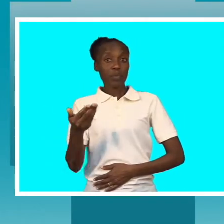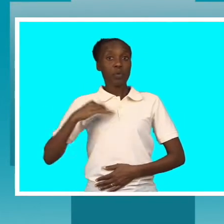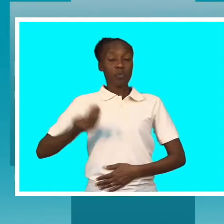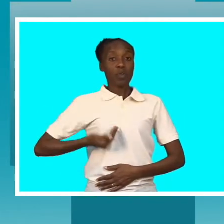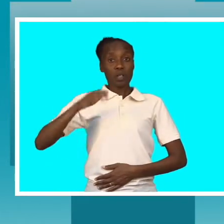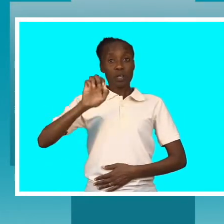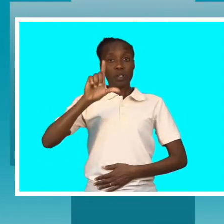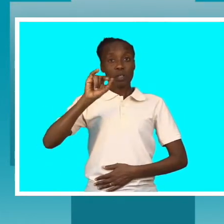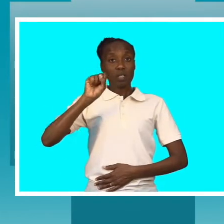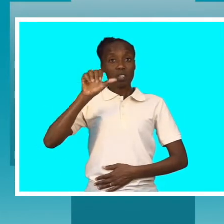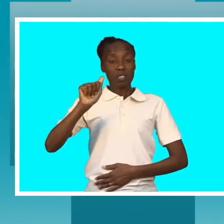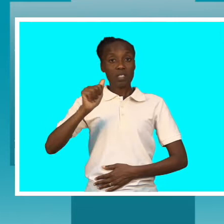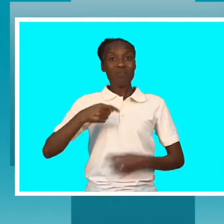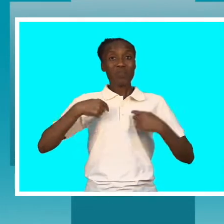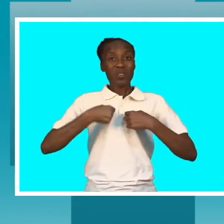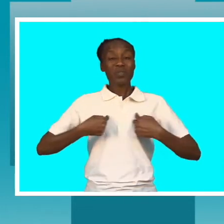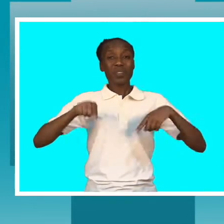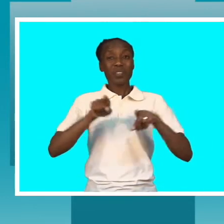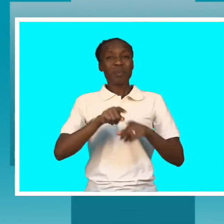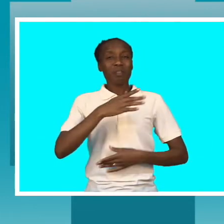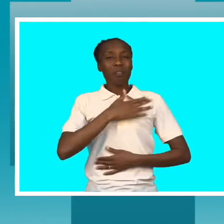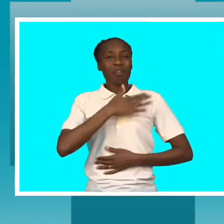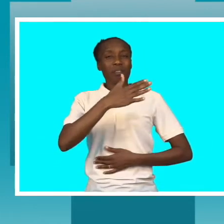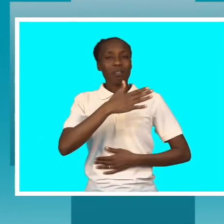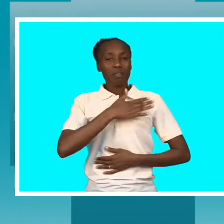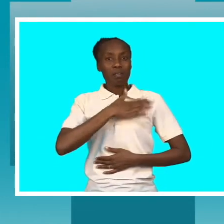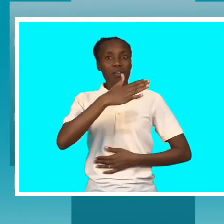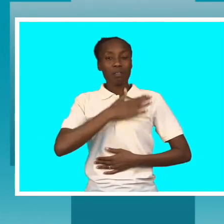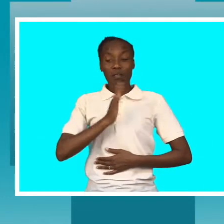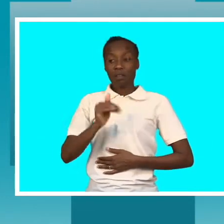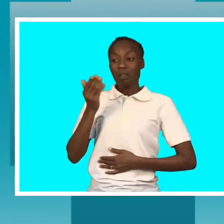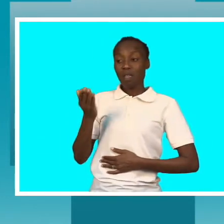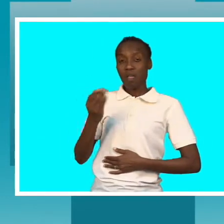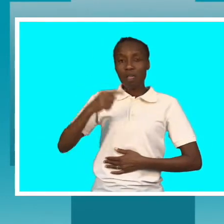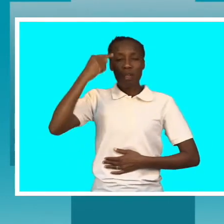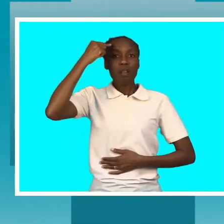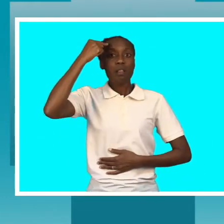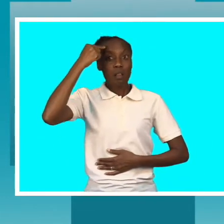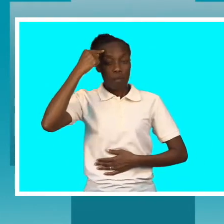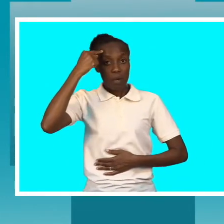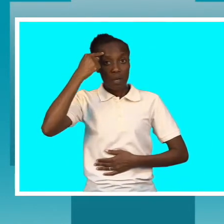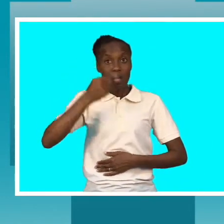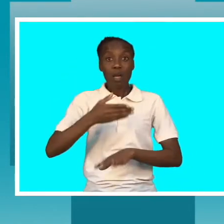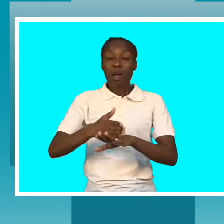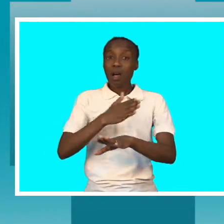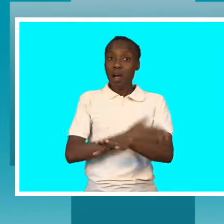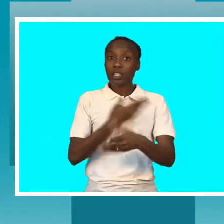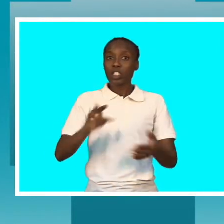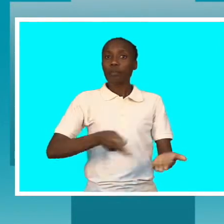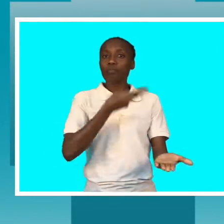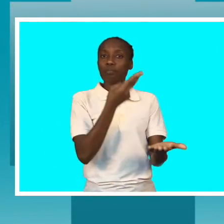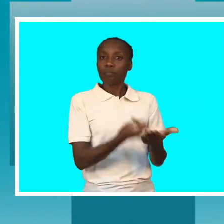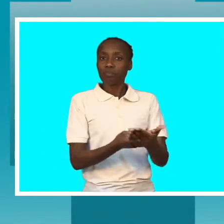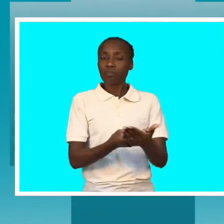arterial. Ela lembra de ter sido hospitalizada, até dada como morta por três